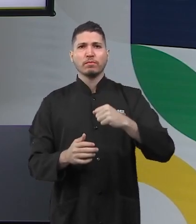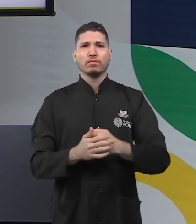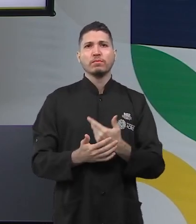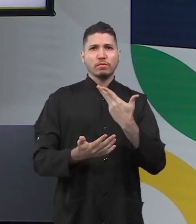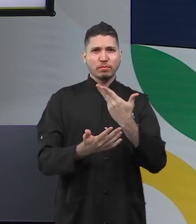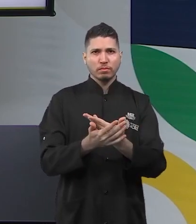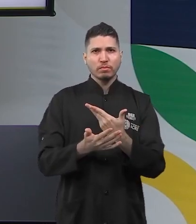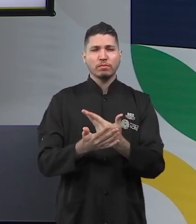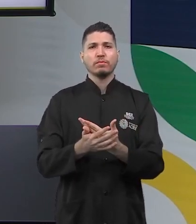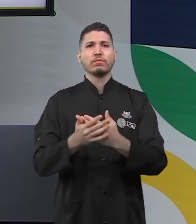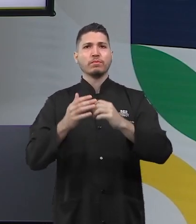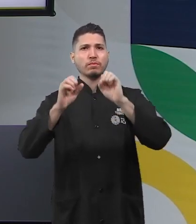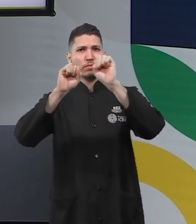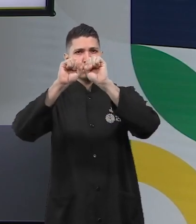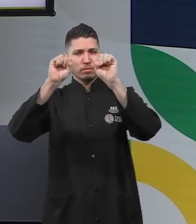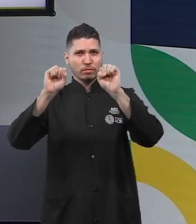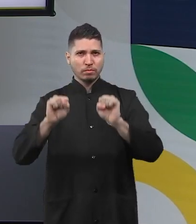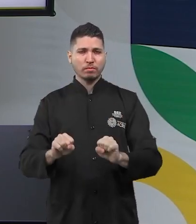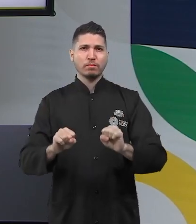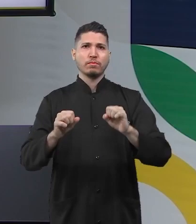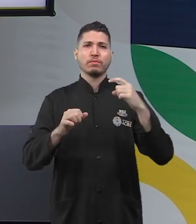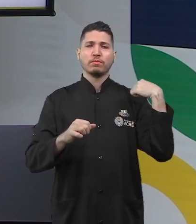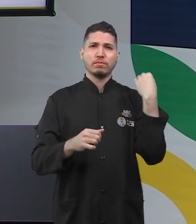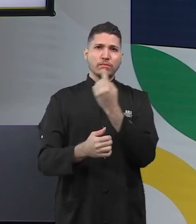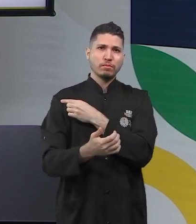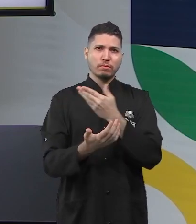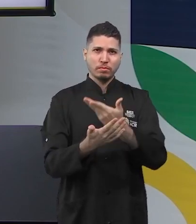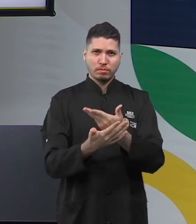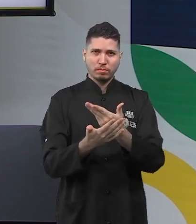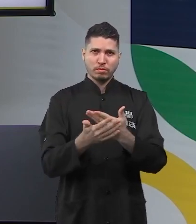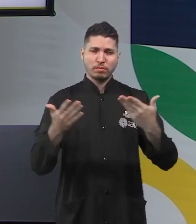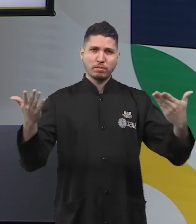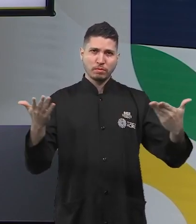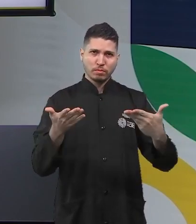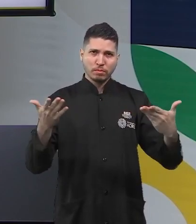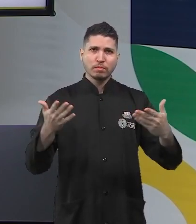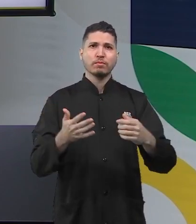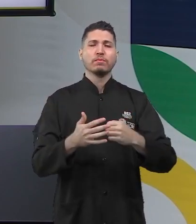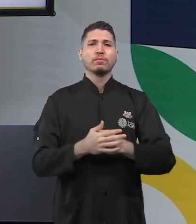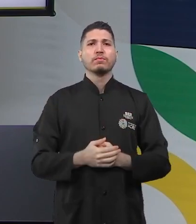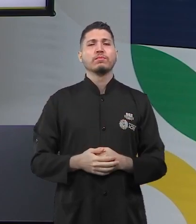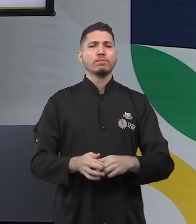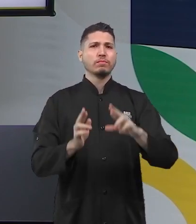acesso pleno à nossa aula de hoje e desejo a